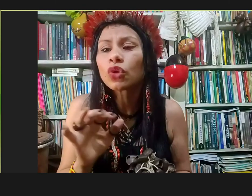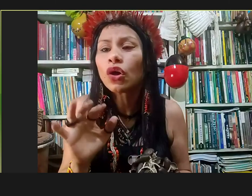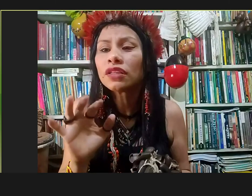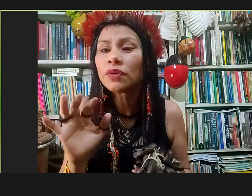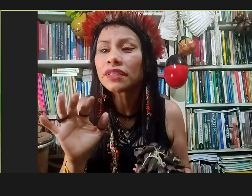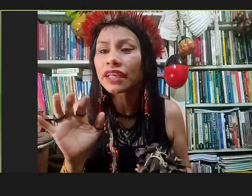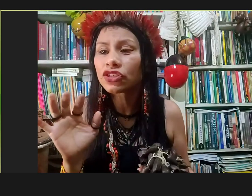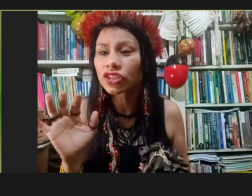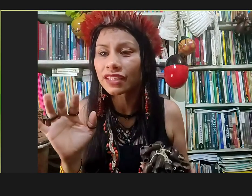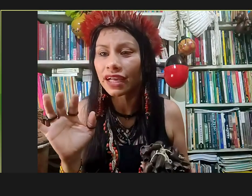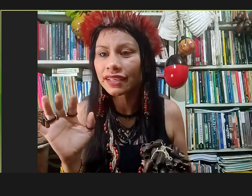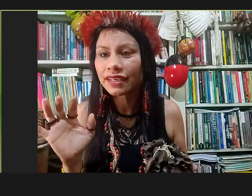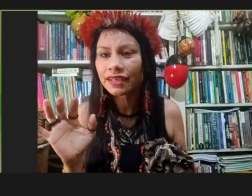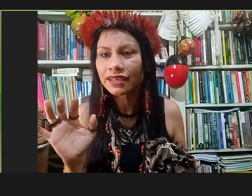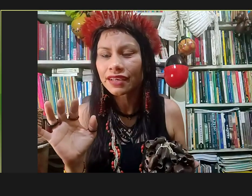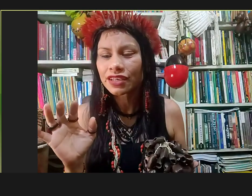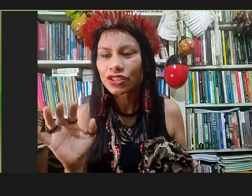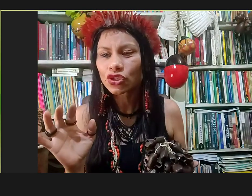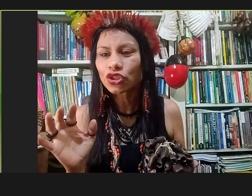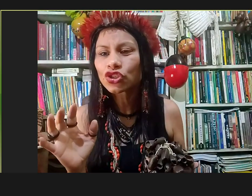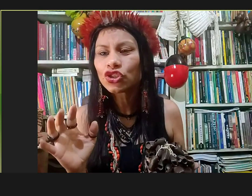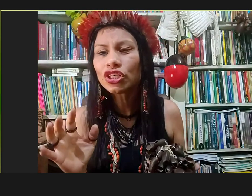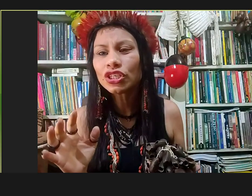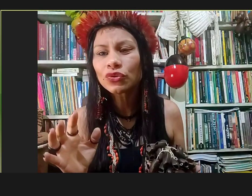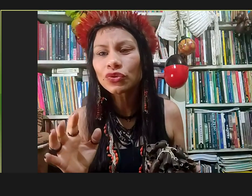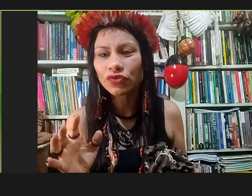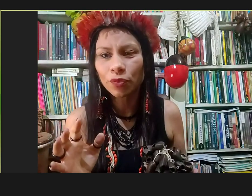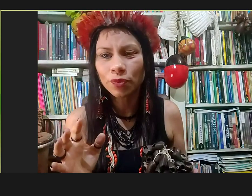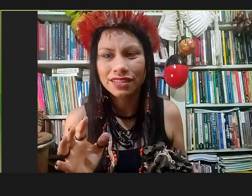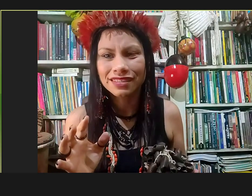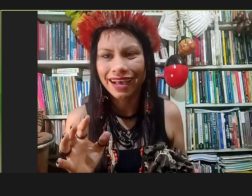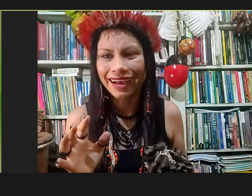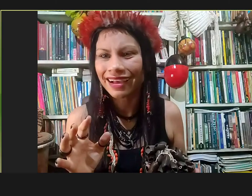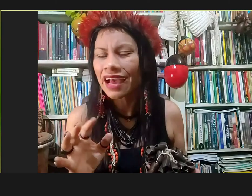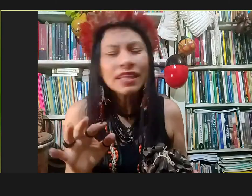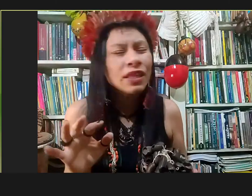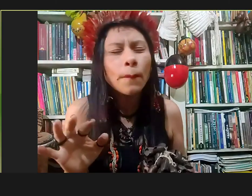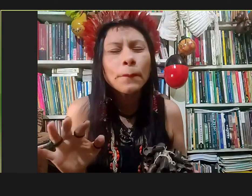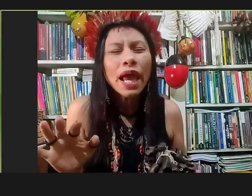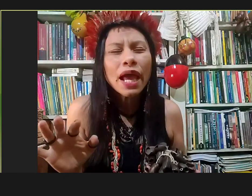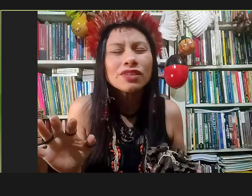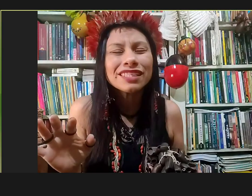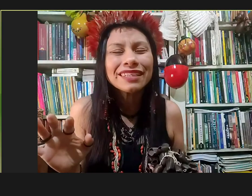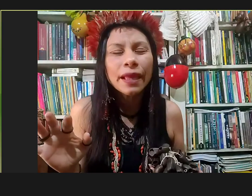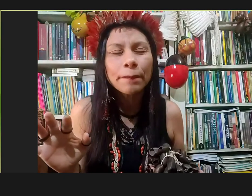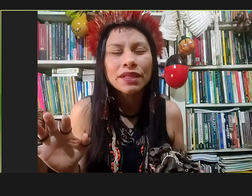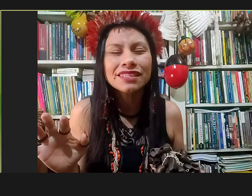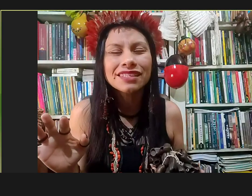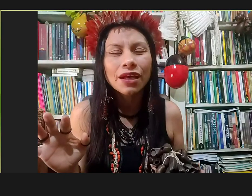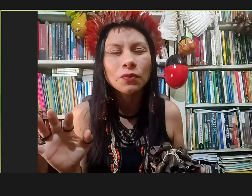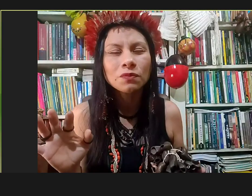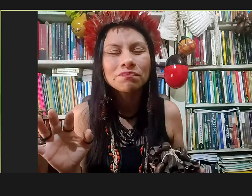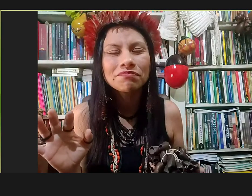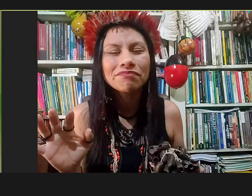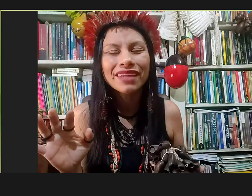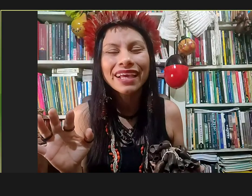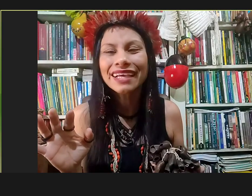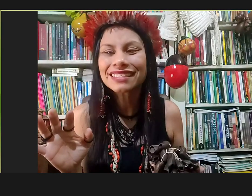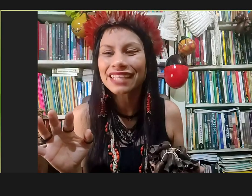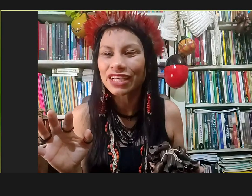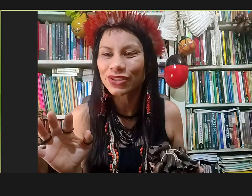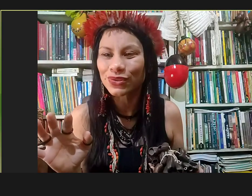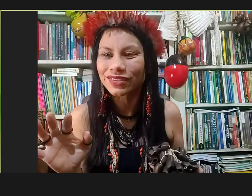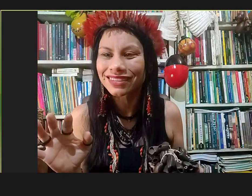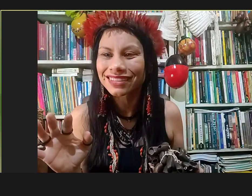O doutor não entende que daqui só tiro o que vou precisar. Não pego sem ter precisão.